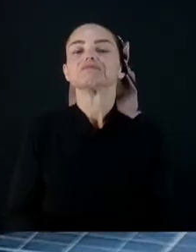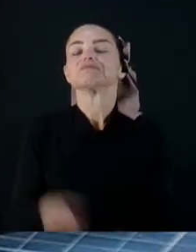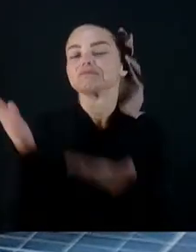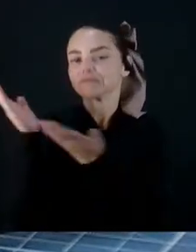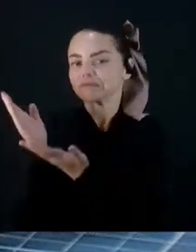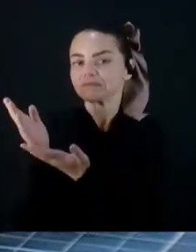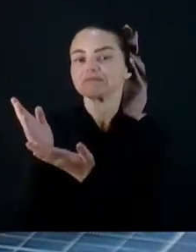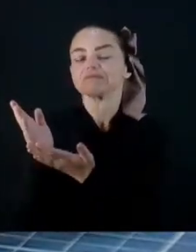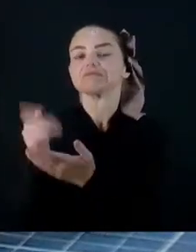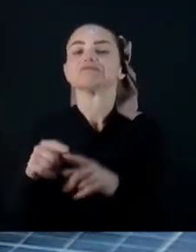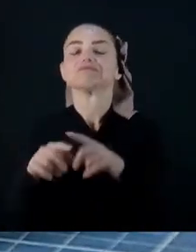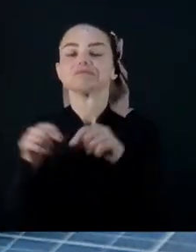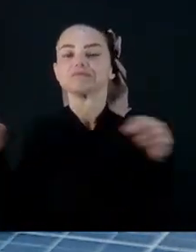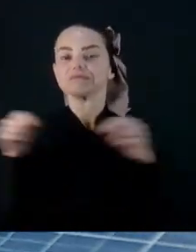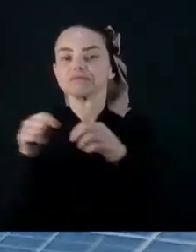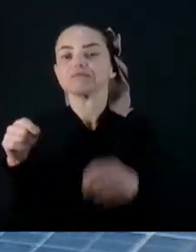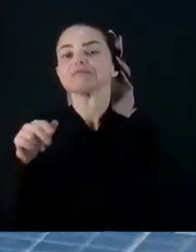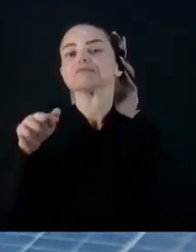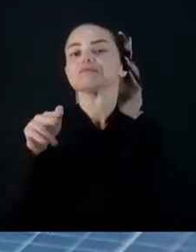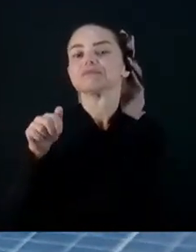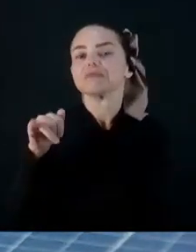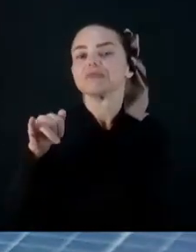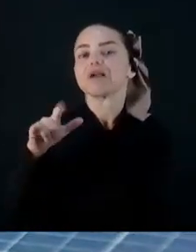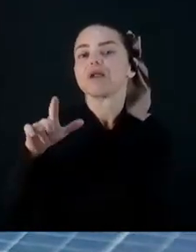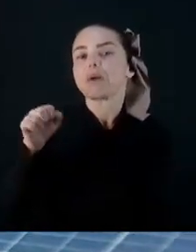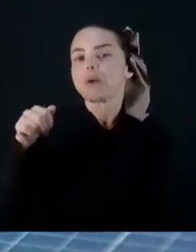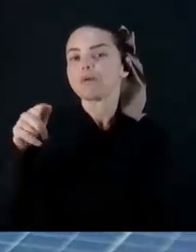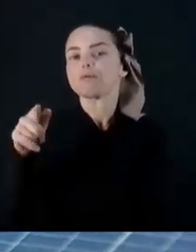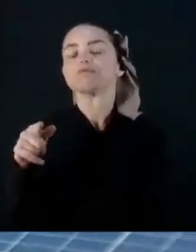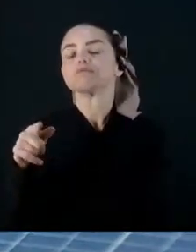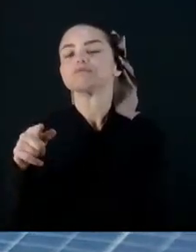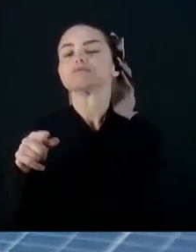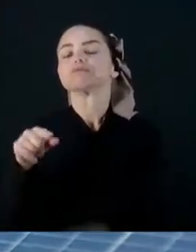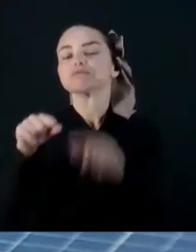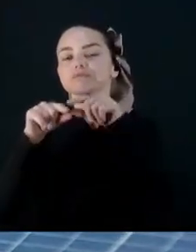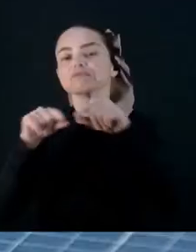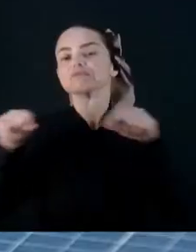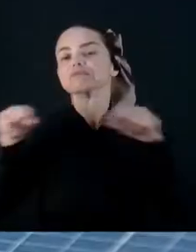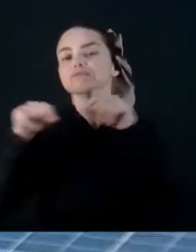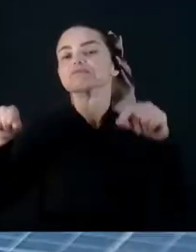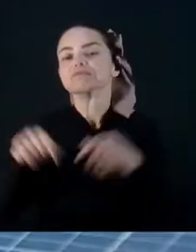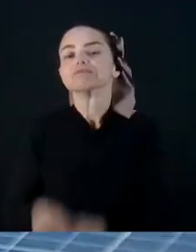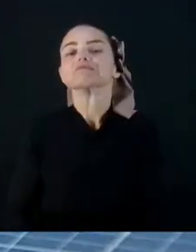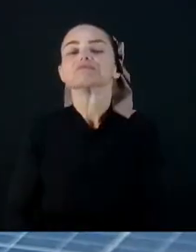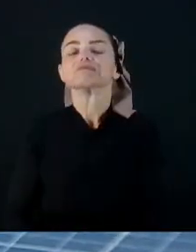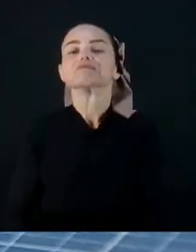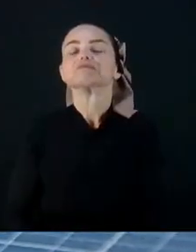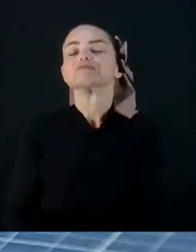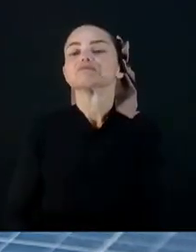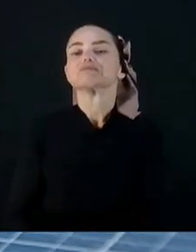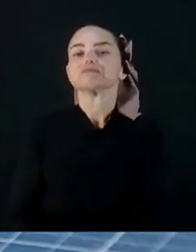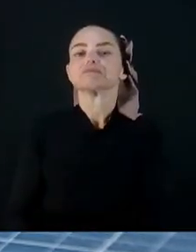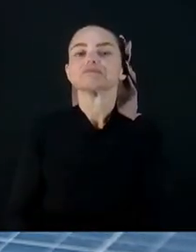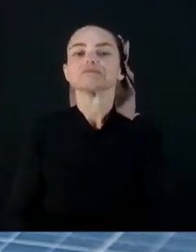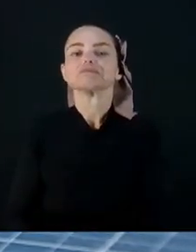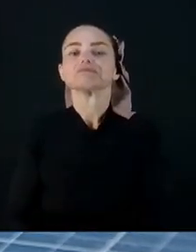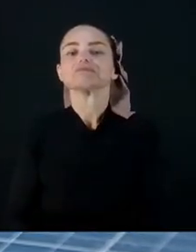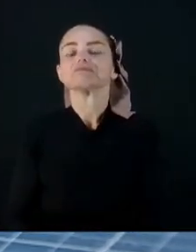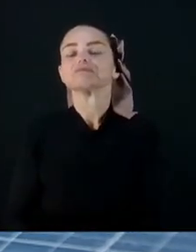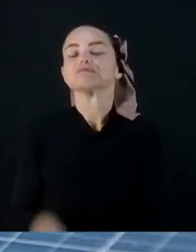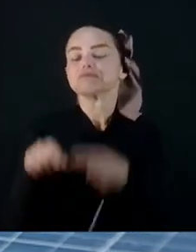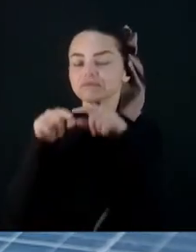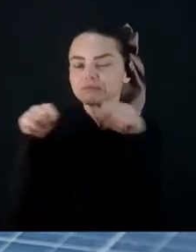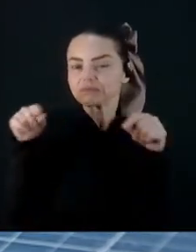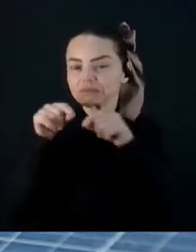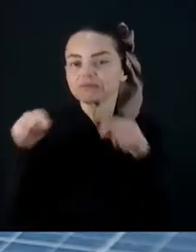cordão de nylon fininho. Tem várias espessuras dele. Pode ser aquele rabo de rato, que ele é acetinado, que fica